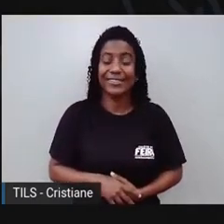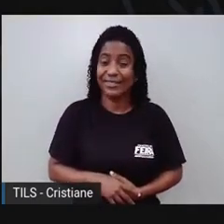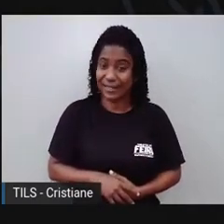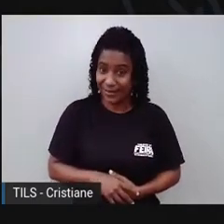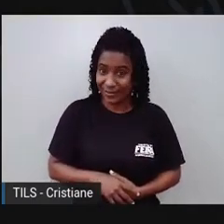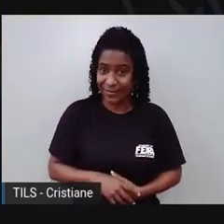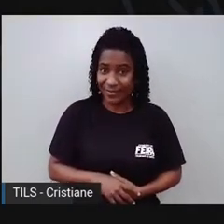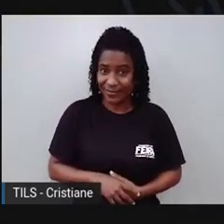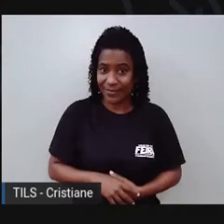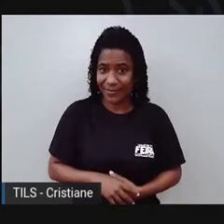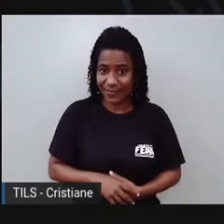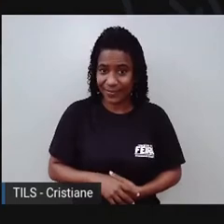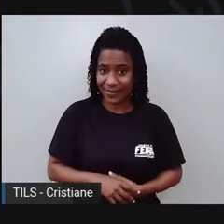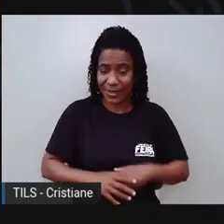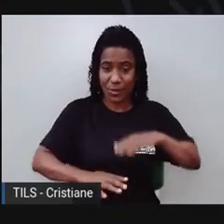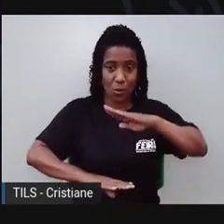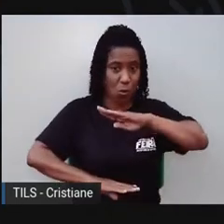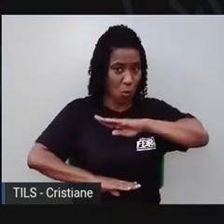corpinho